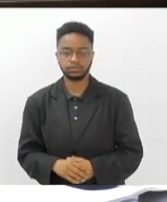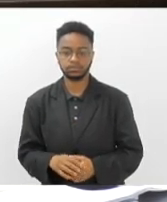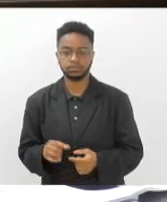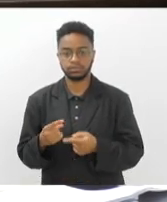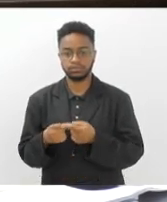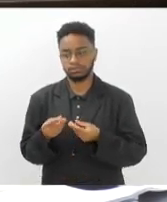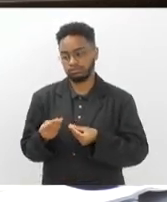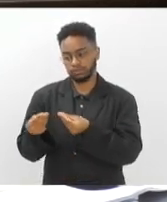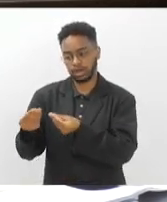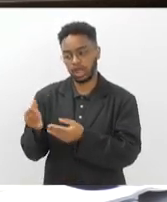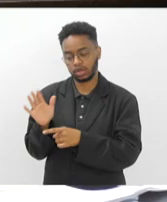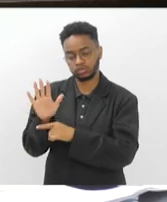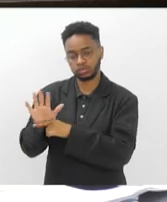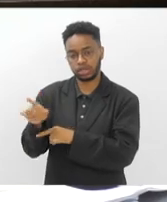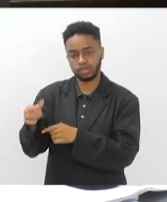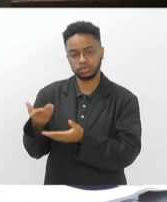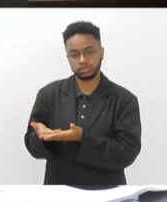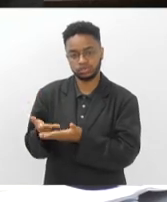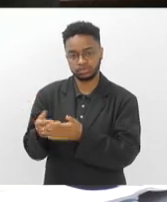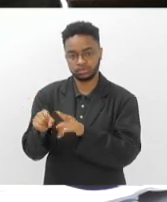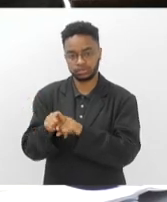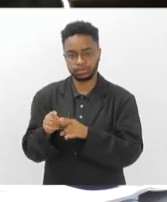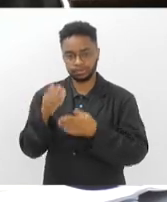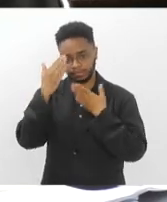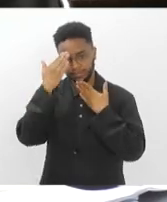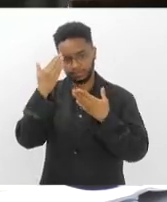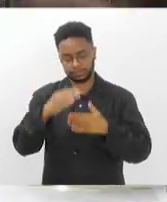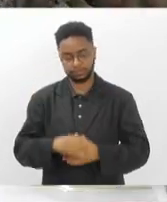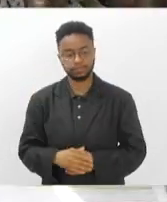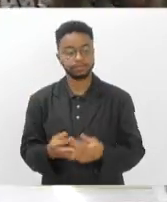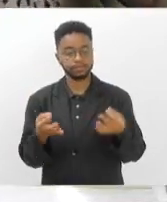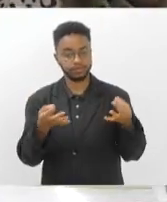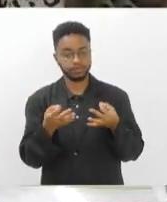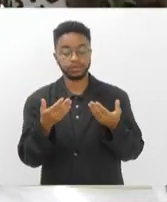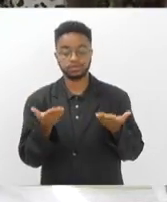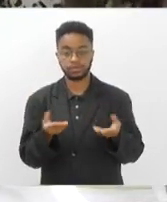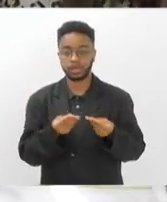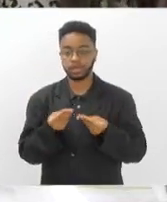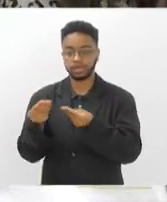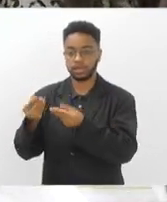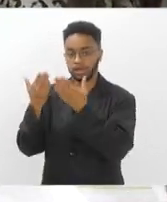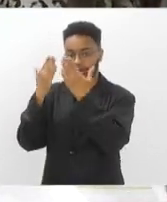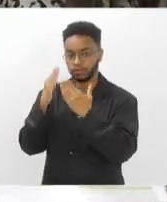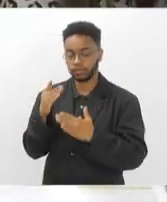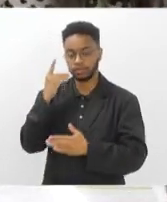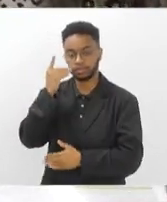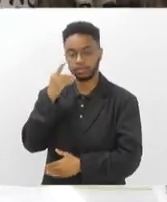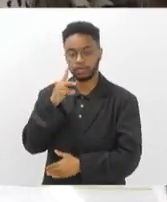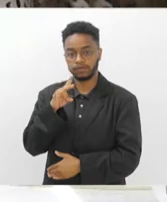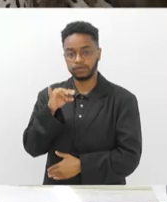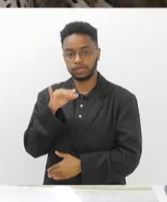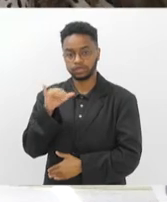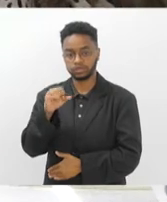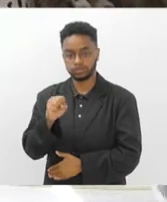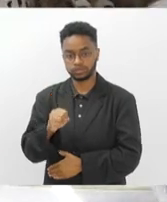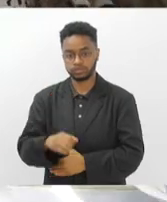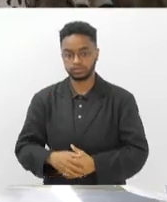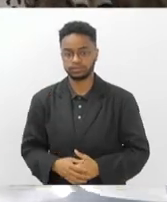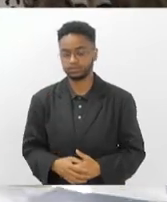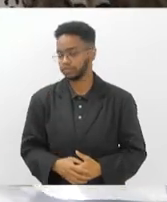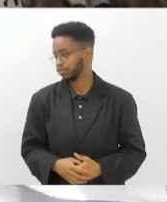deputado Cosolino também. Obrigado, deputado. Perfeito. Concedida a vista, então, para o deputado Vinícius Cosolino.